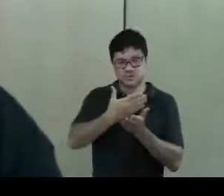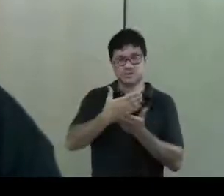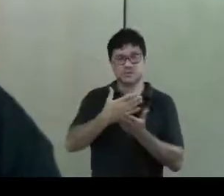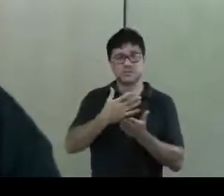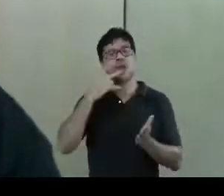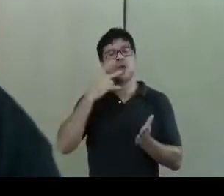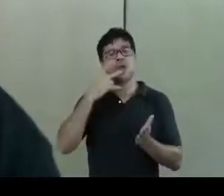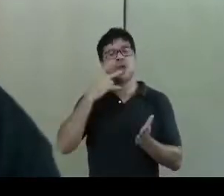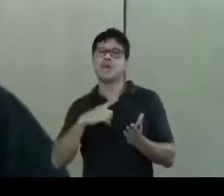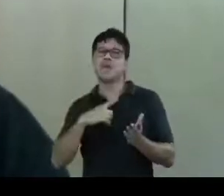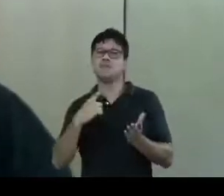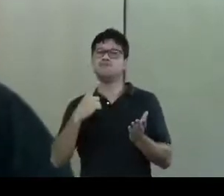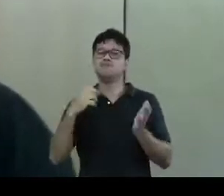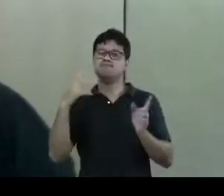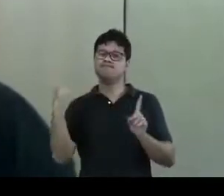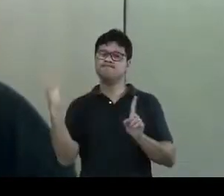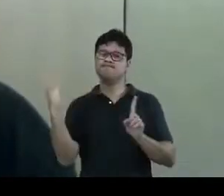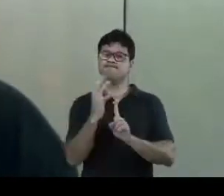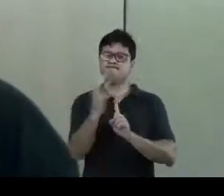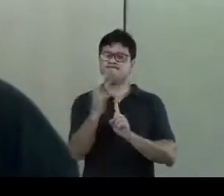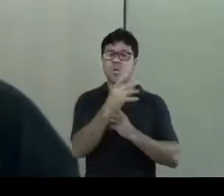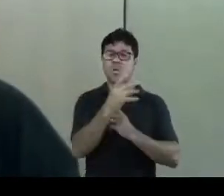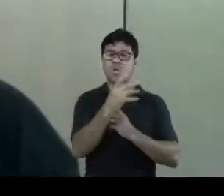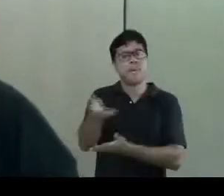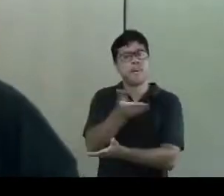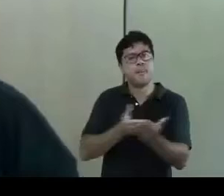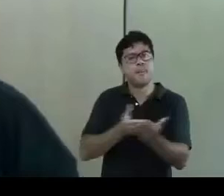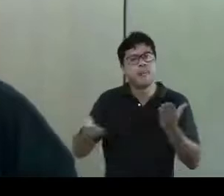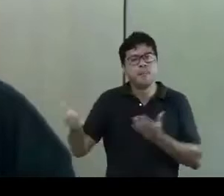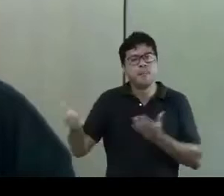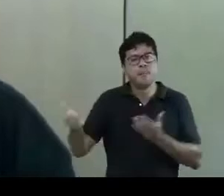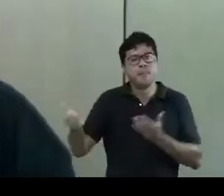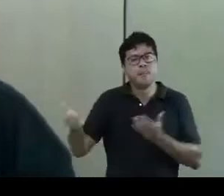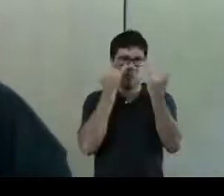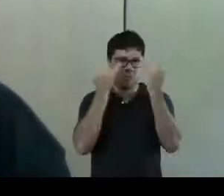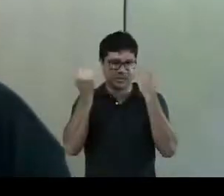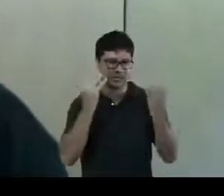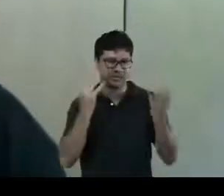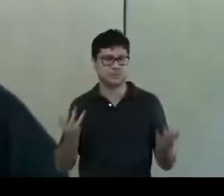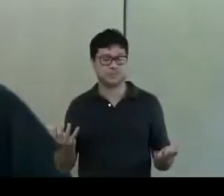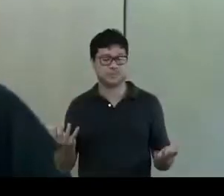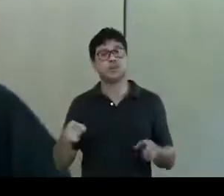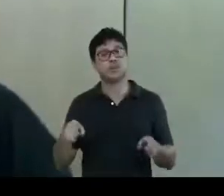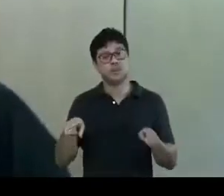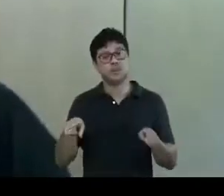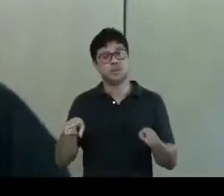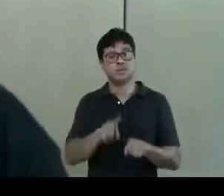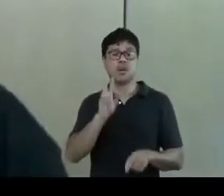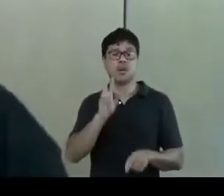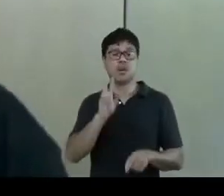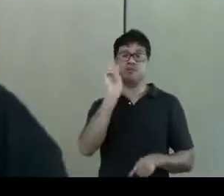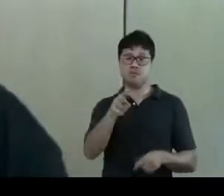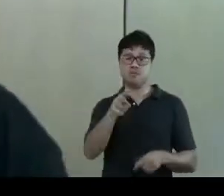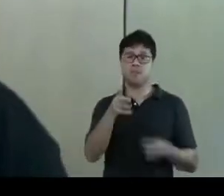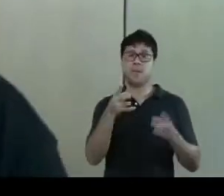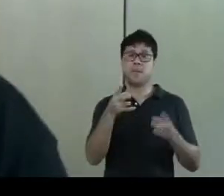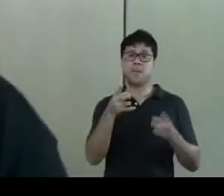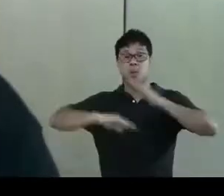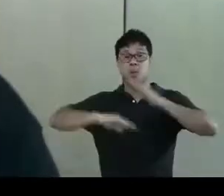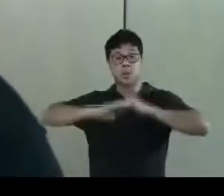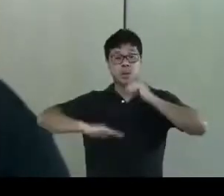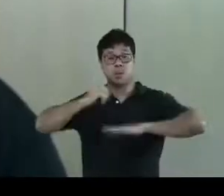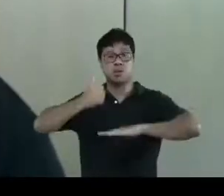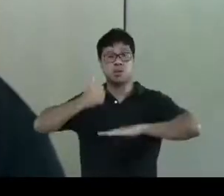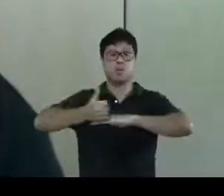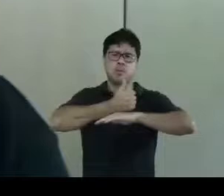desafio marcado por essa perspectiva da intermediação dessa informação. E, ao meu ver também, né, os profissionais